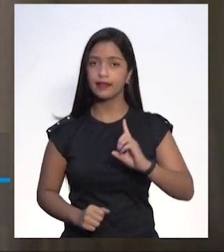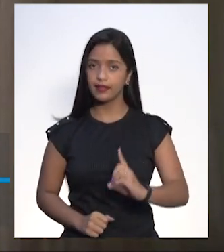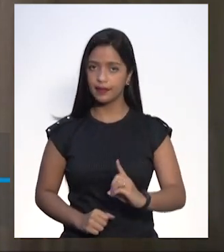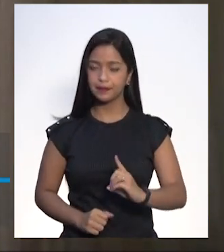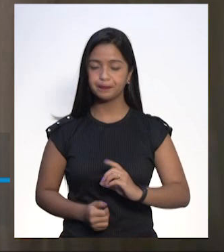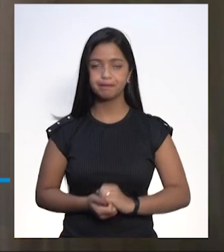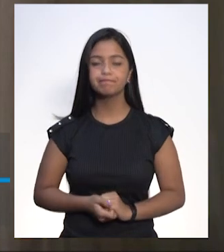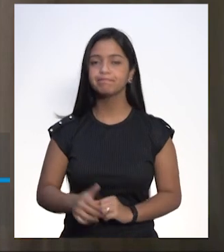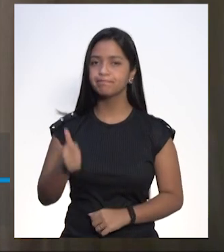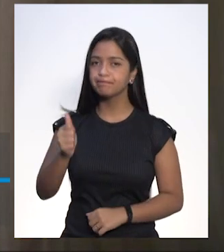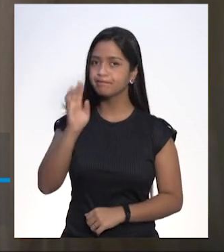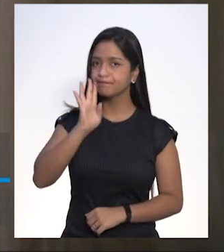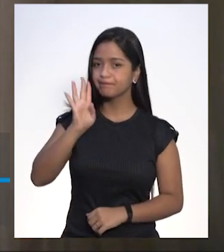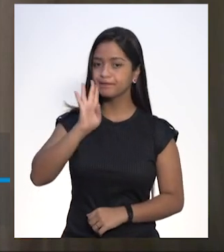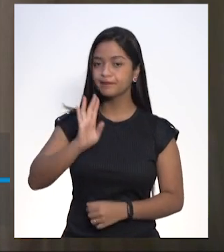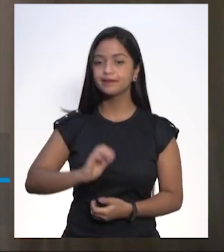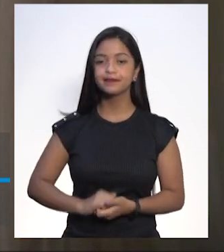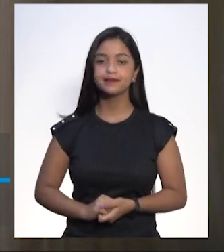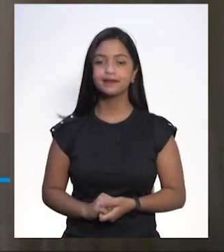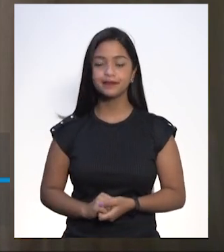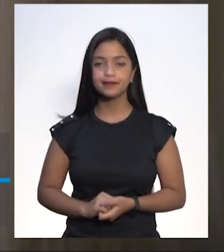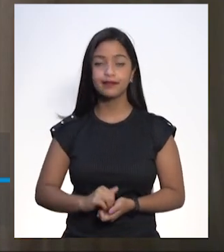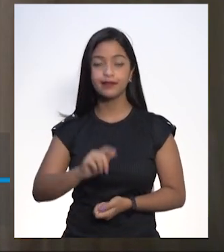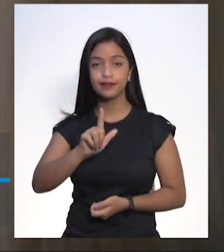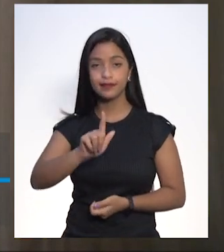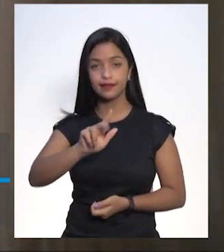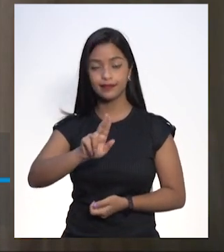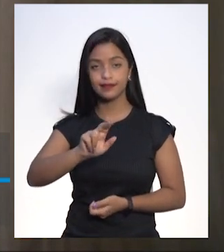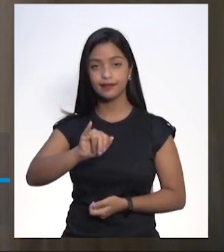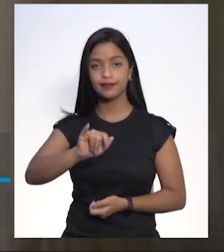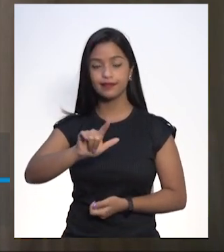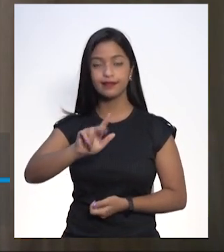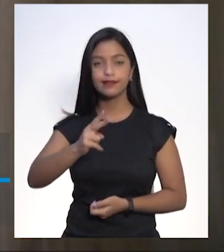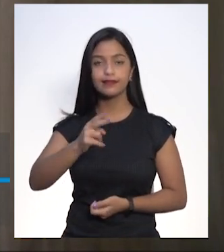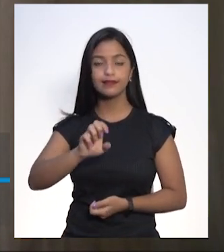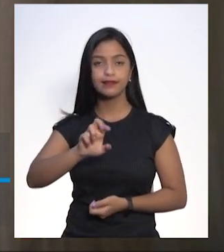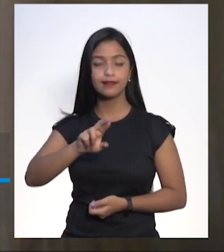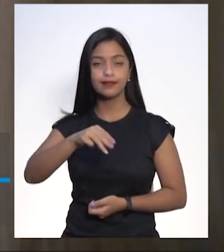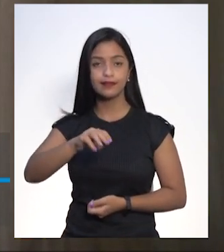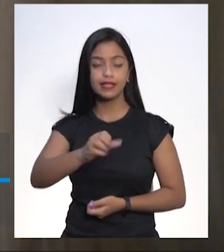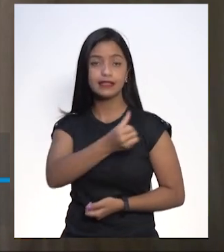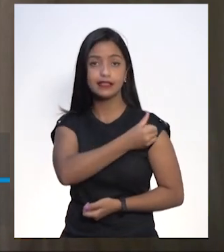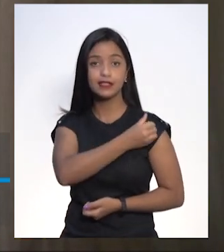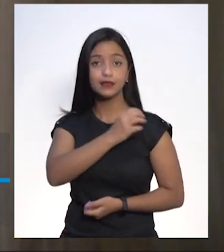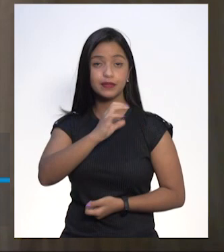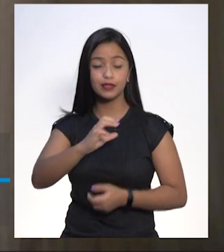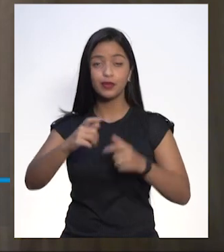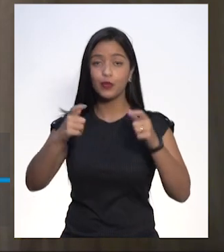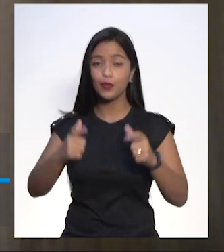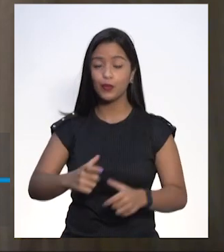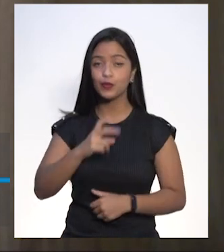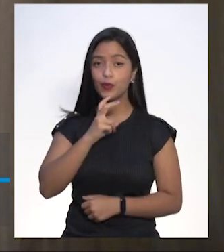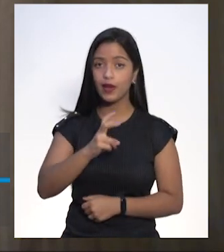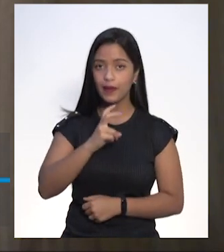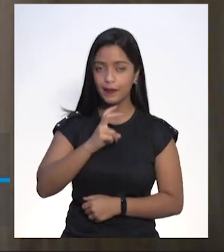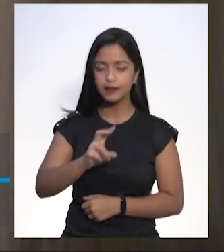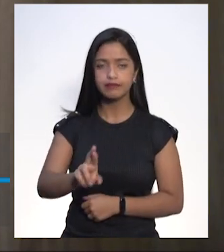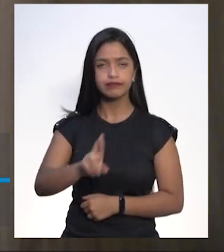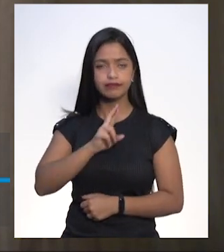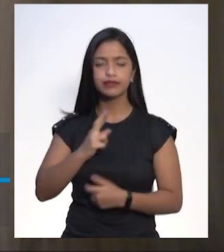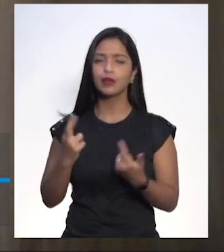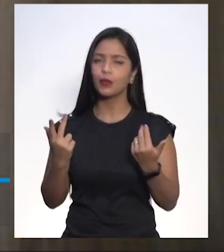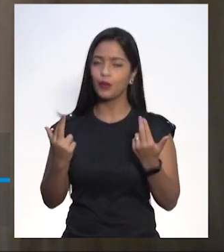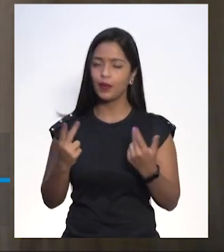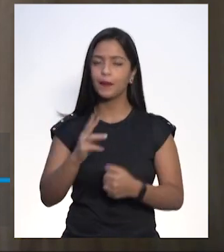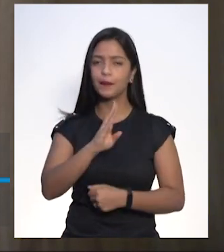legal. O Guilherme, do 6º C, da Escola Francisco Camargo César, de Sorocaba, também B